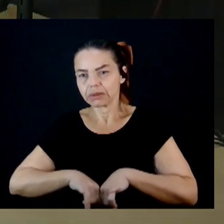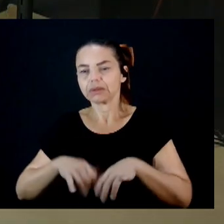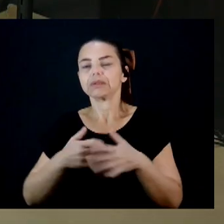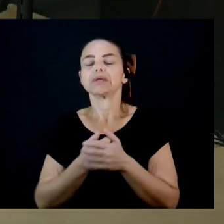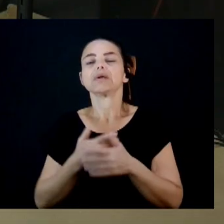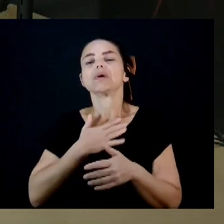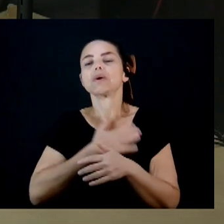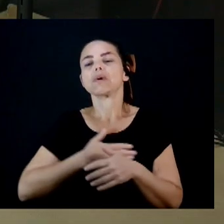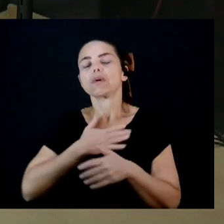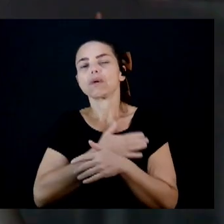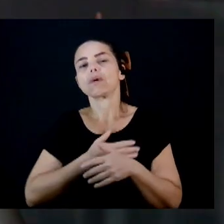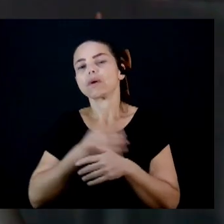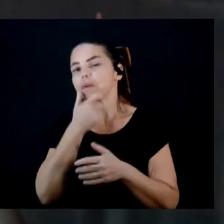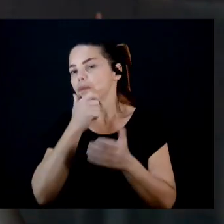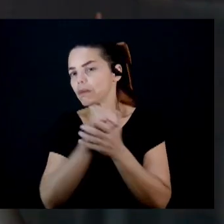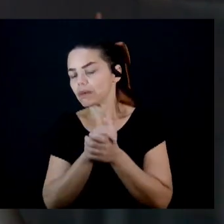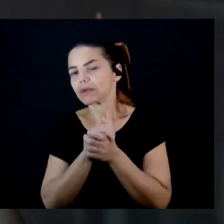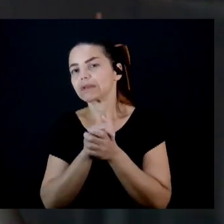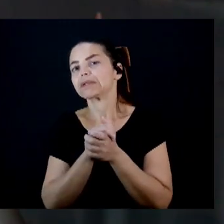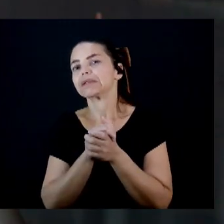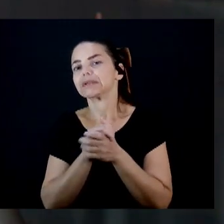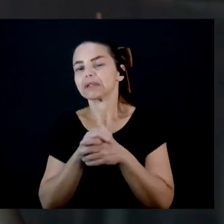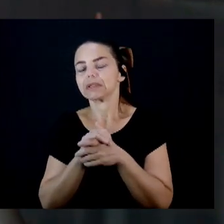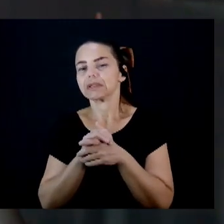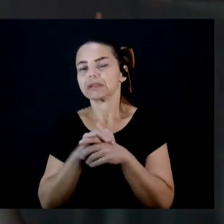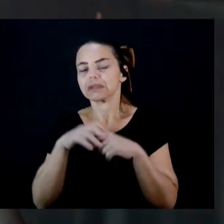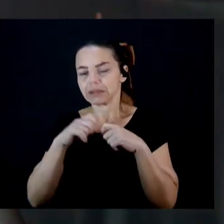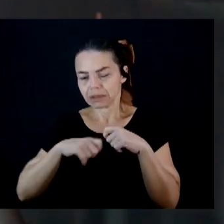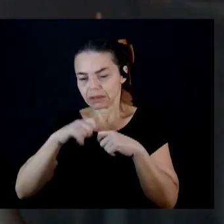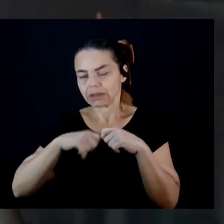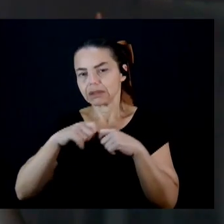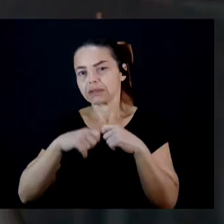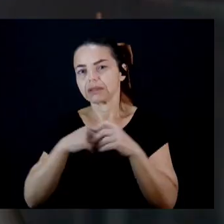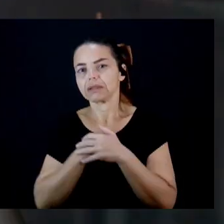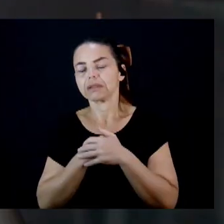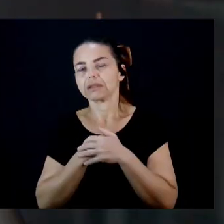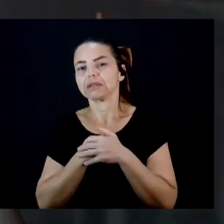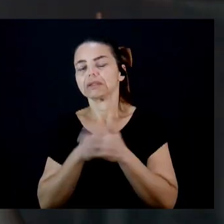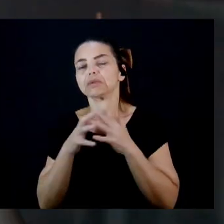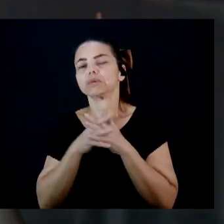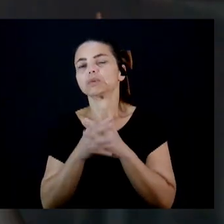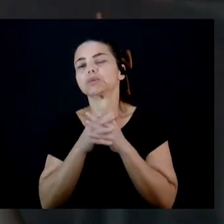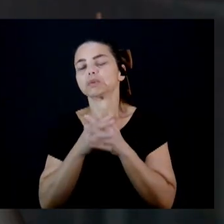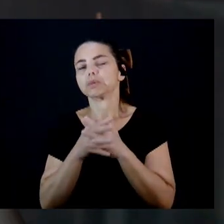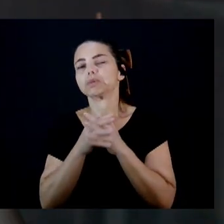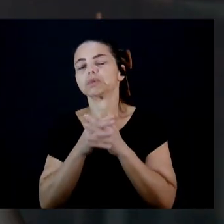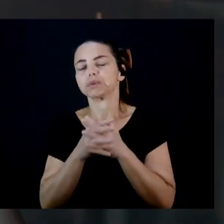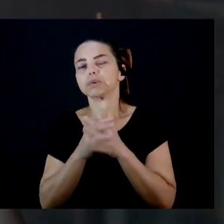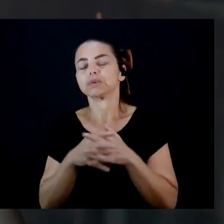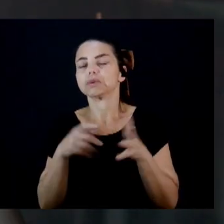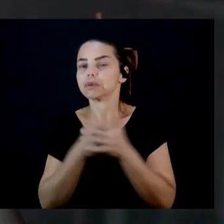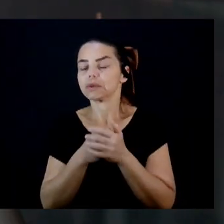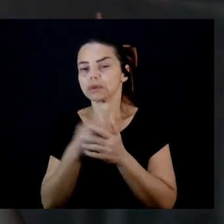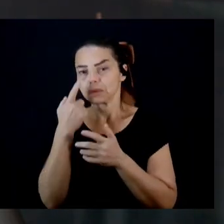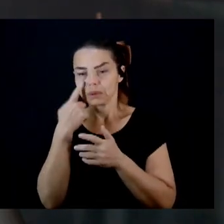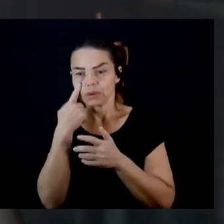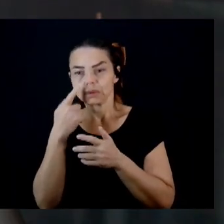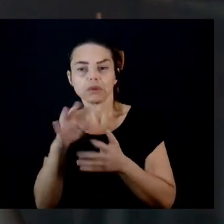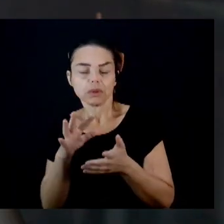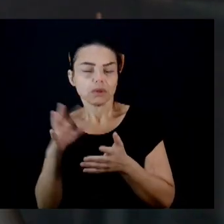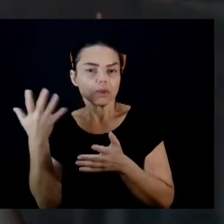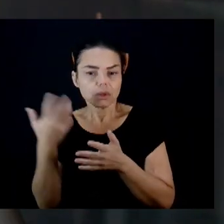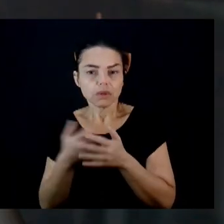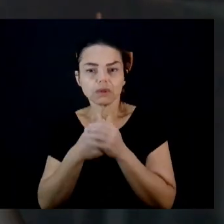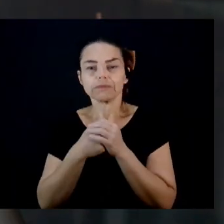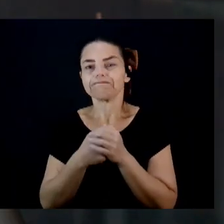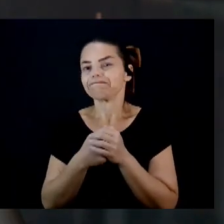mas quando chega na parte sexual, tem ali uma trava. Muitas vezes a gente tem que olhar o que está acontecendo não só